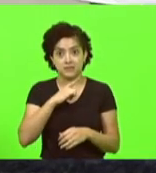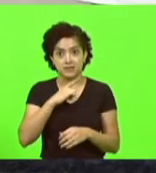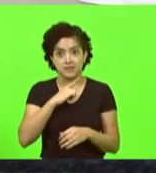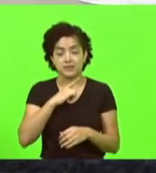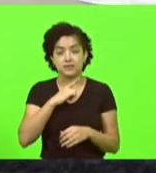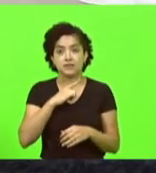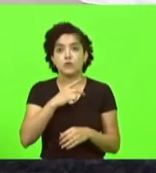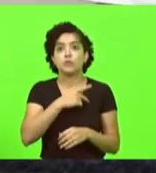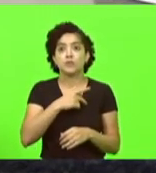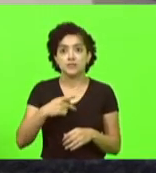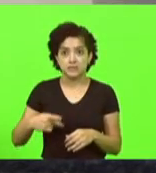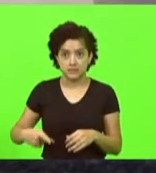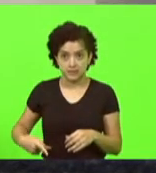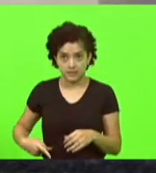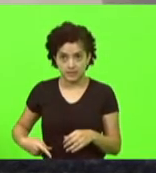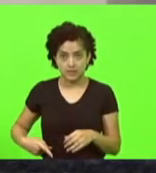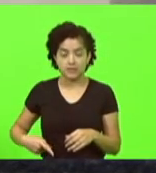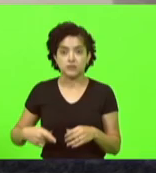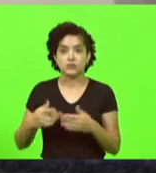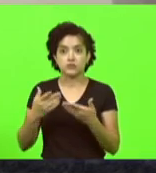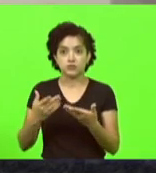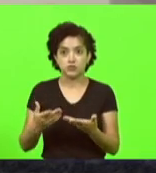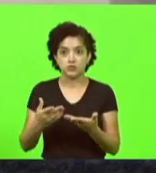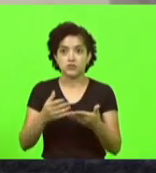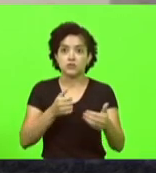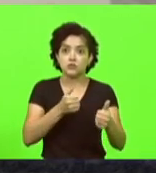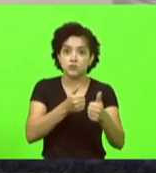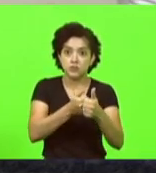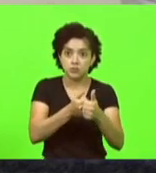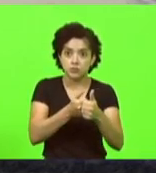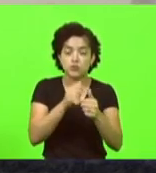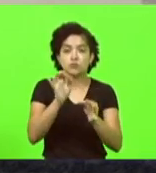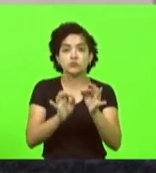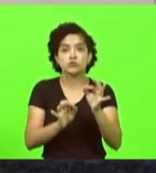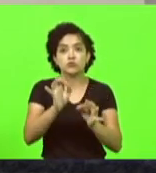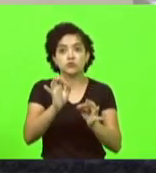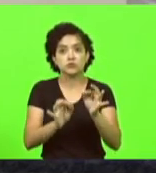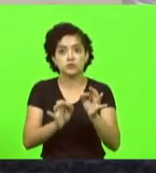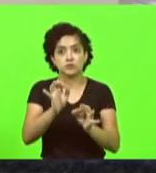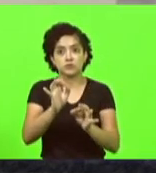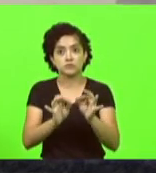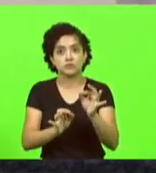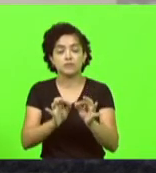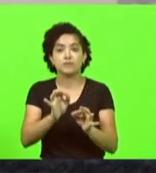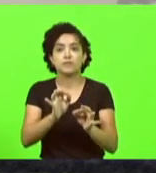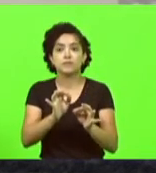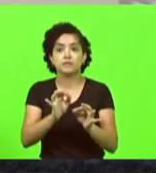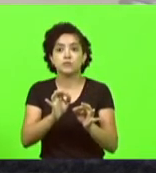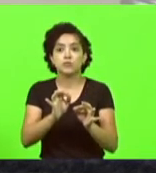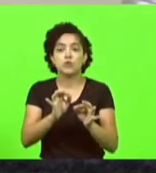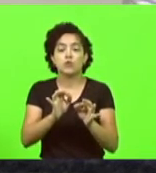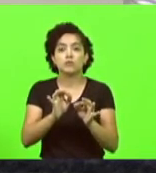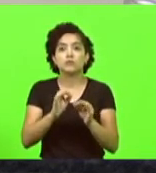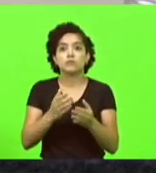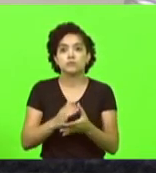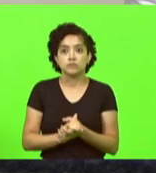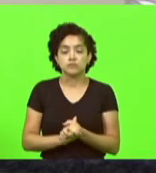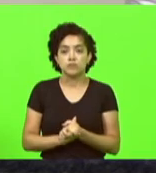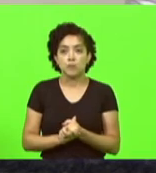presidente do Tribunal de Justiça, nosso amigo, o senhor desembargador